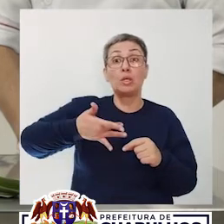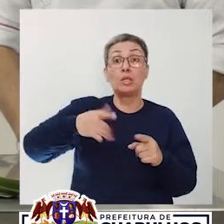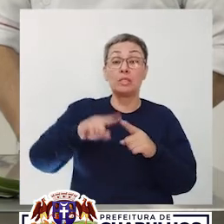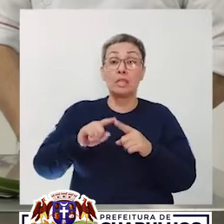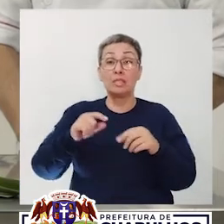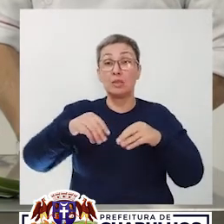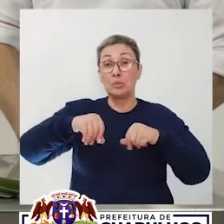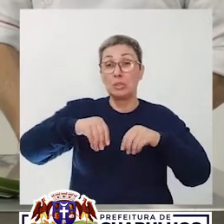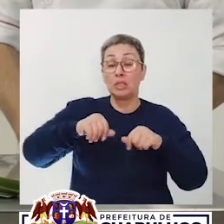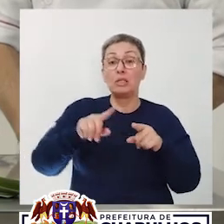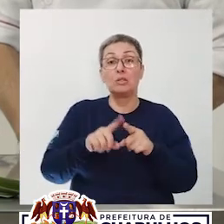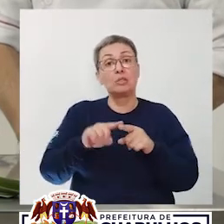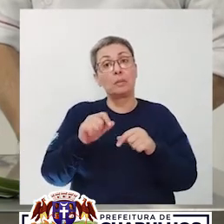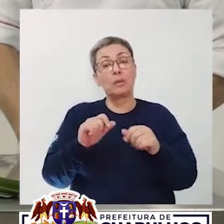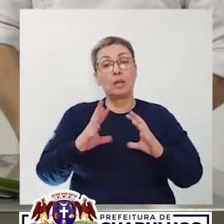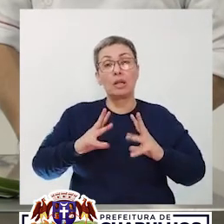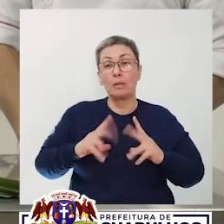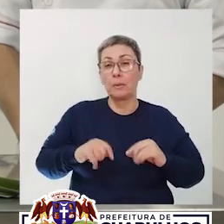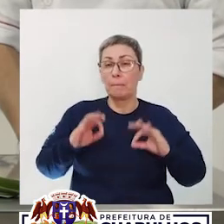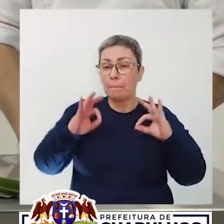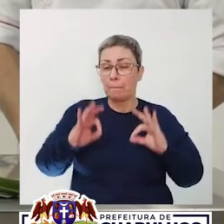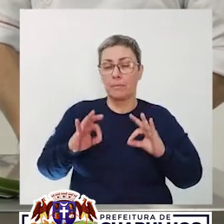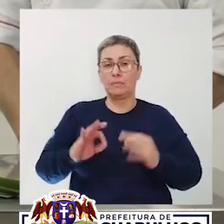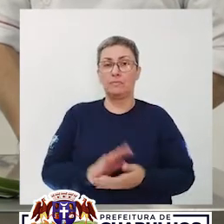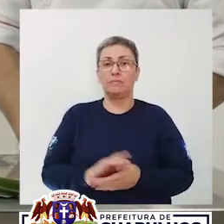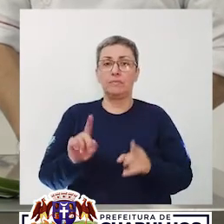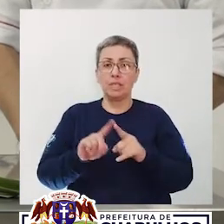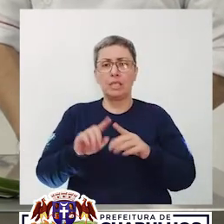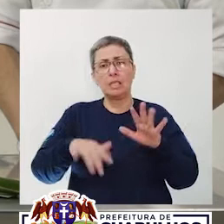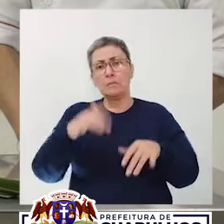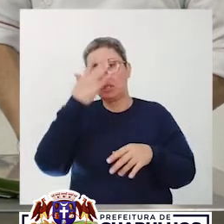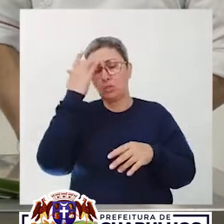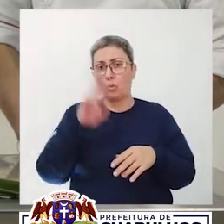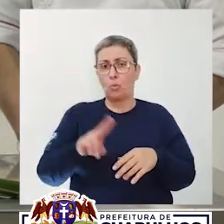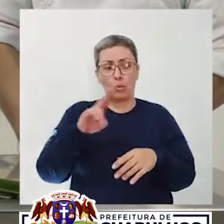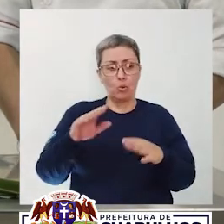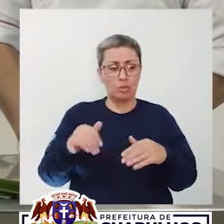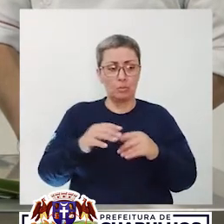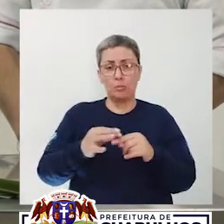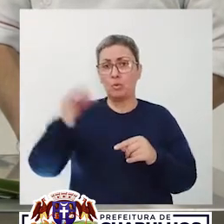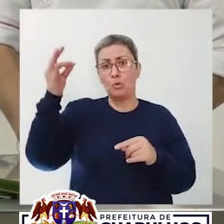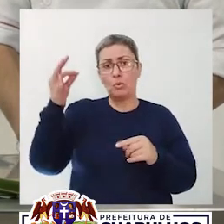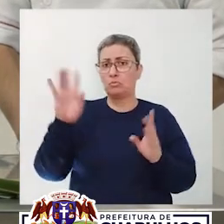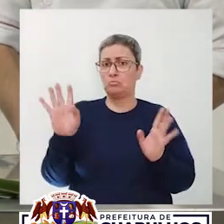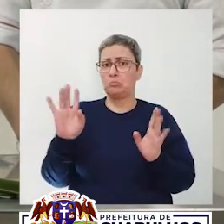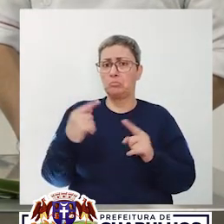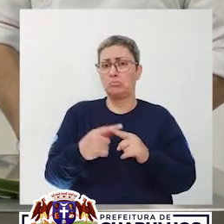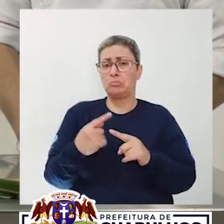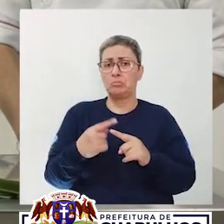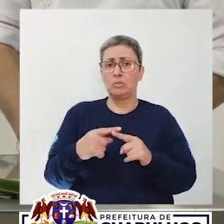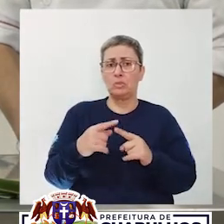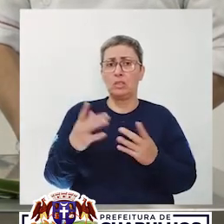sujeira. Tem sempre terra aqui, então para higienizar bem direitinho. Tem muita gente que não usa essa parte de cima